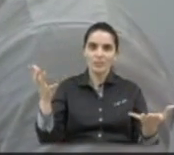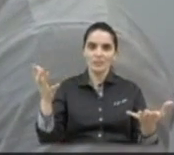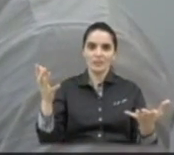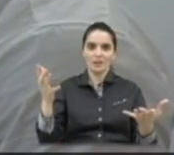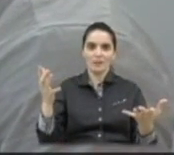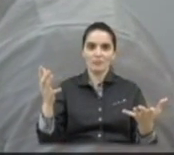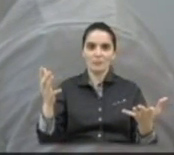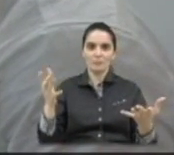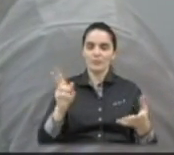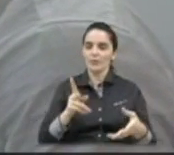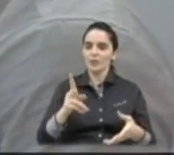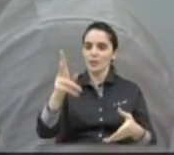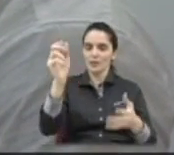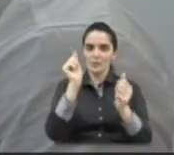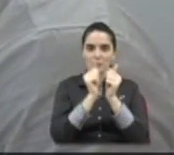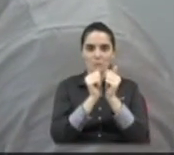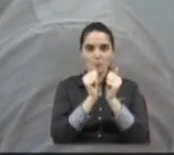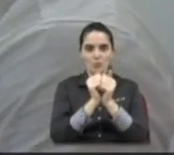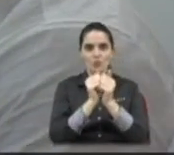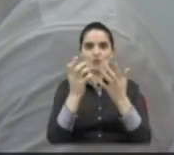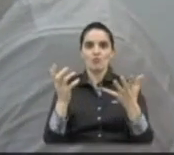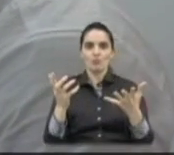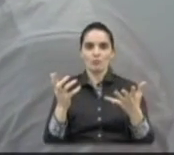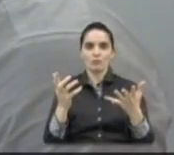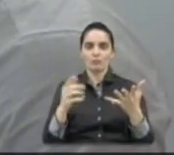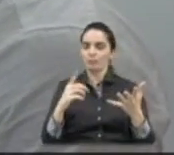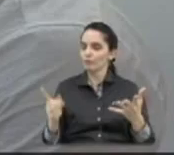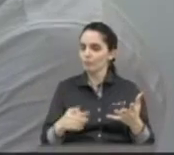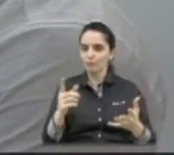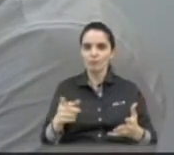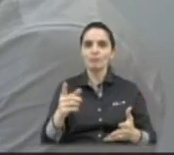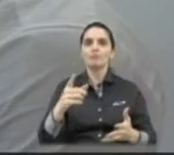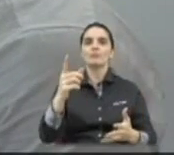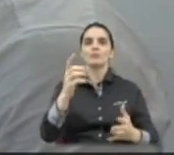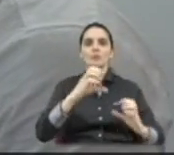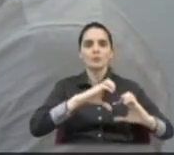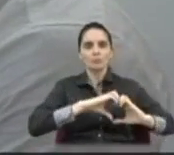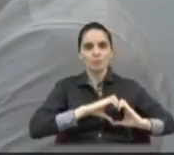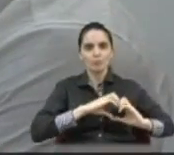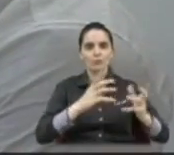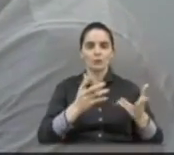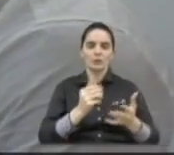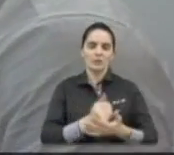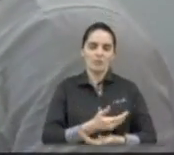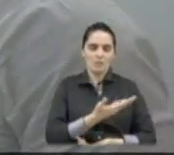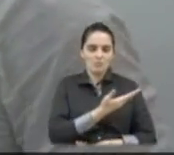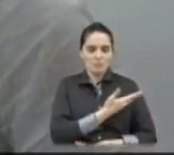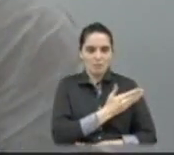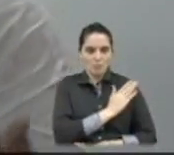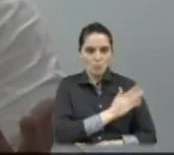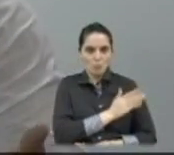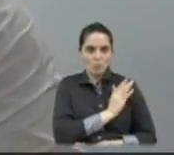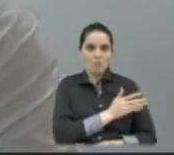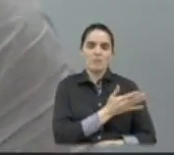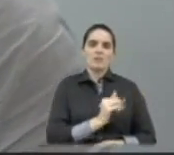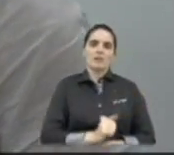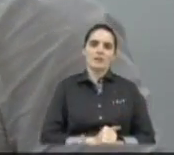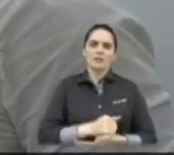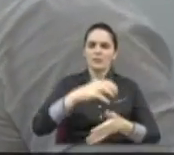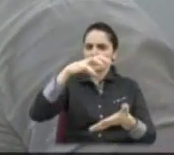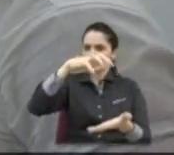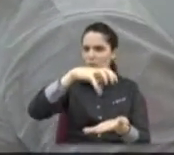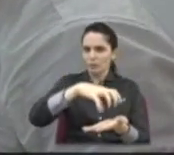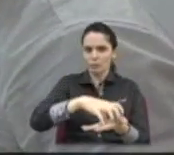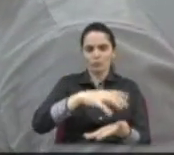passará. O Armando está, sem dúvida, eternizado em nossos corações, na cidade de Limeira, no centro de